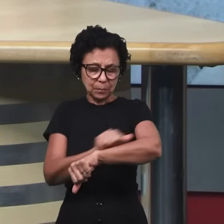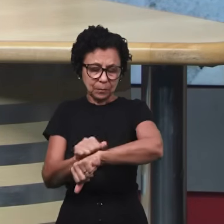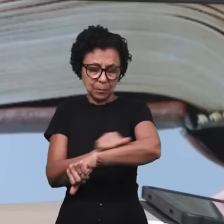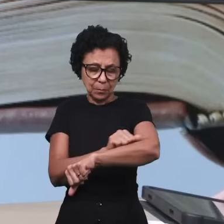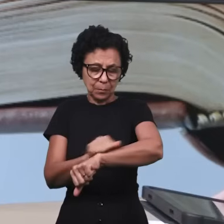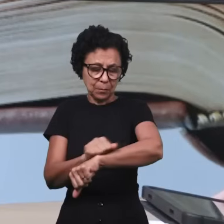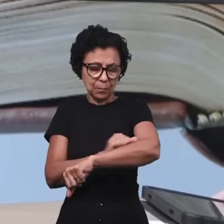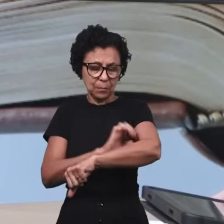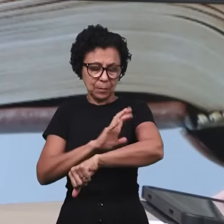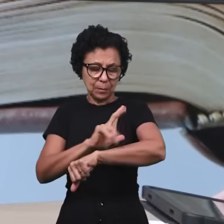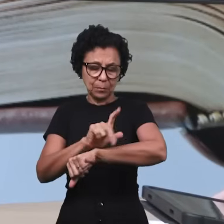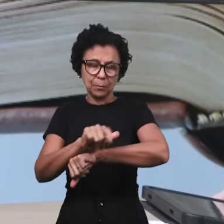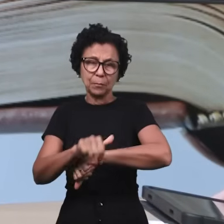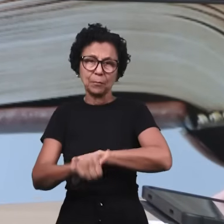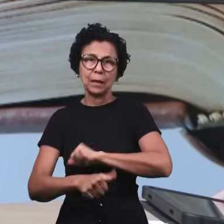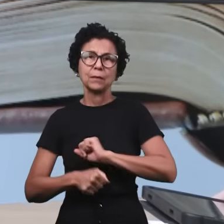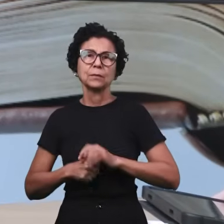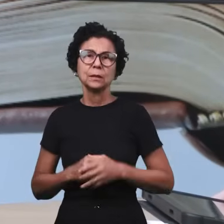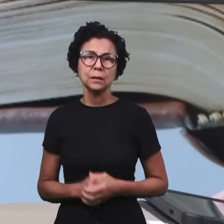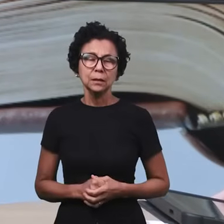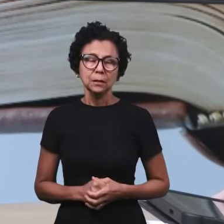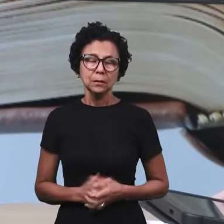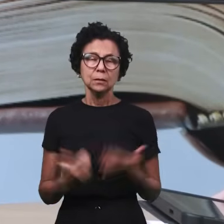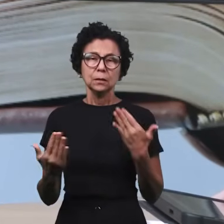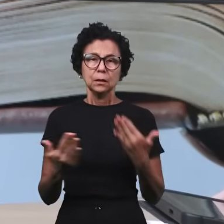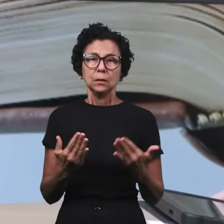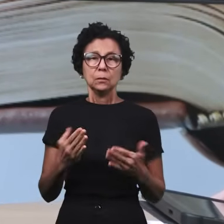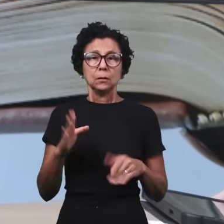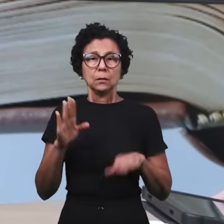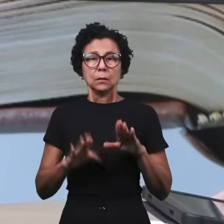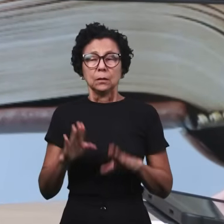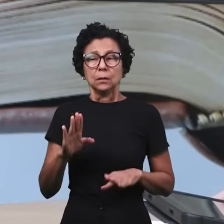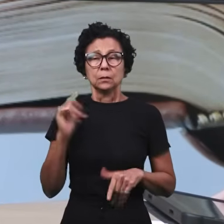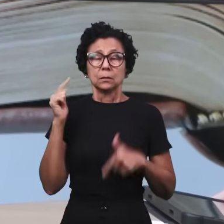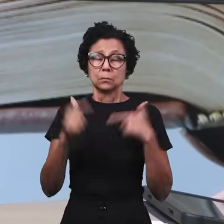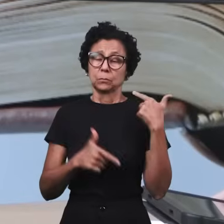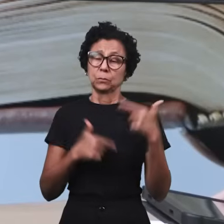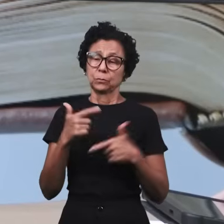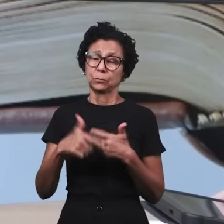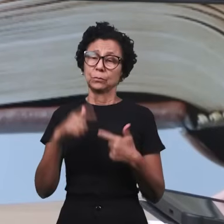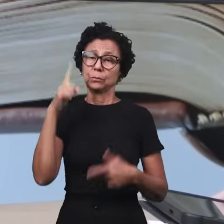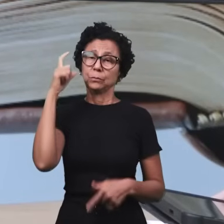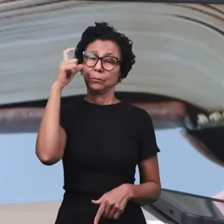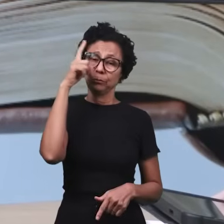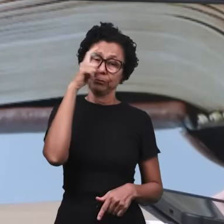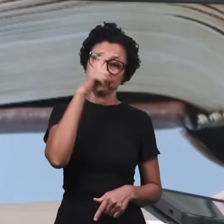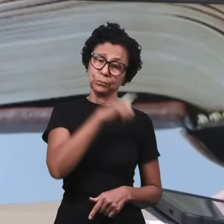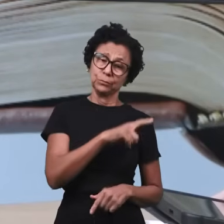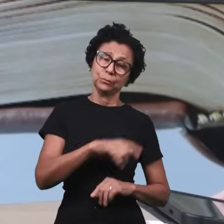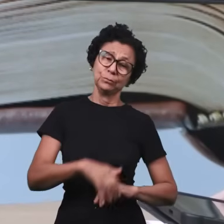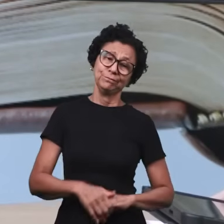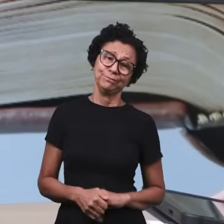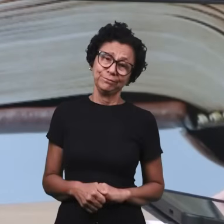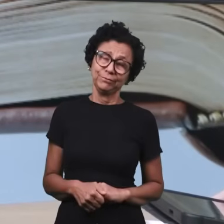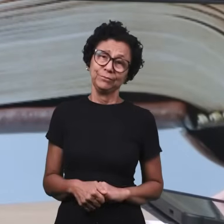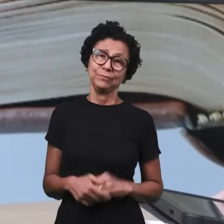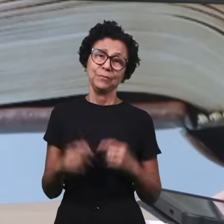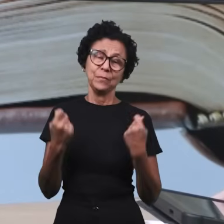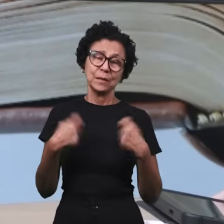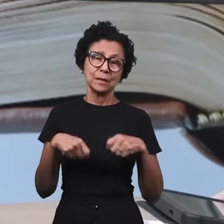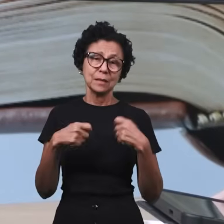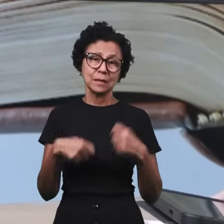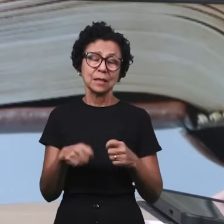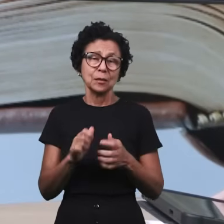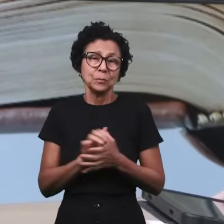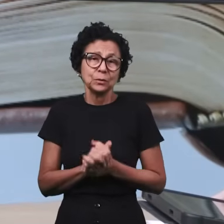passamos por dificuldades, por lutas, e às vezes nós recebemos essa lã. Mas aquilo que nós já